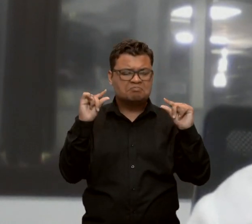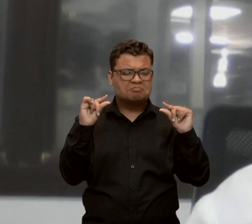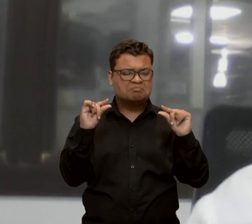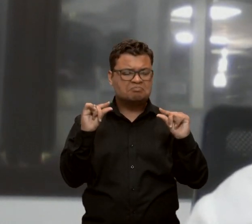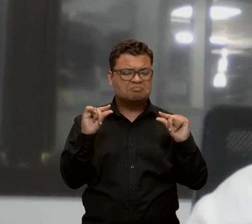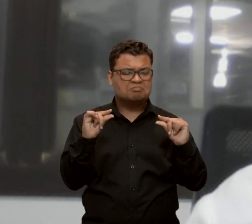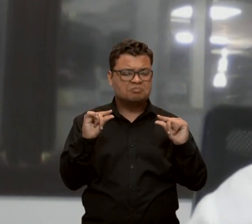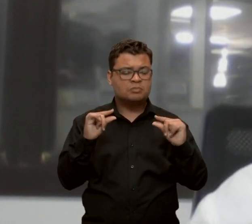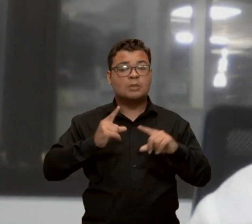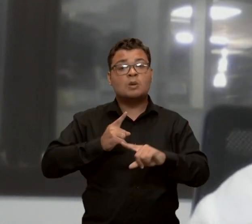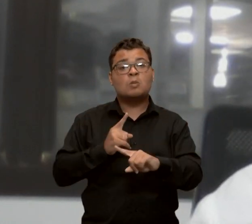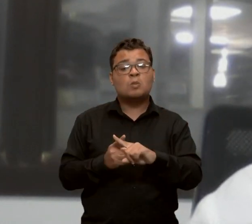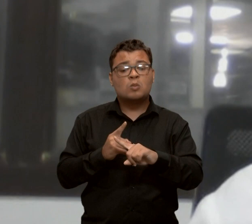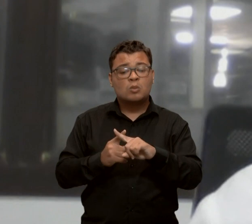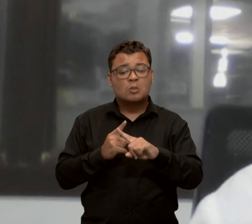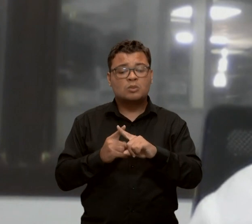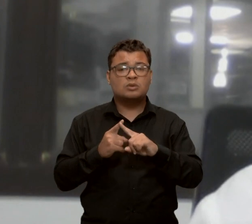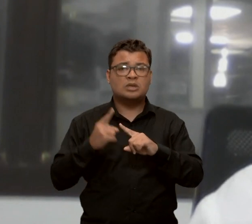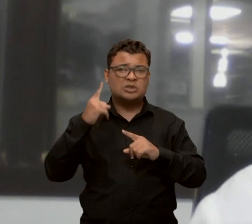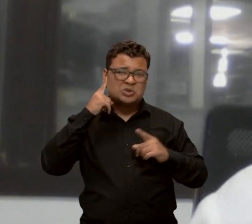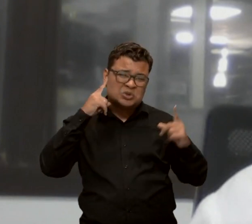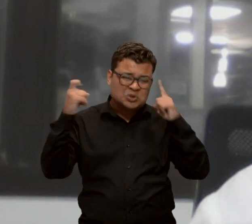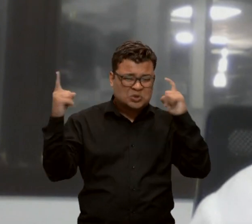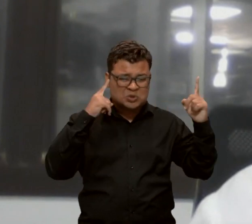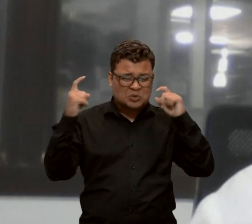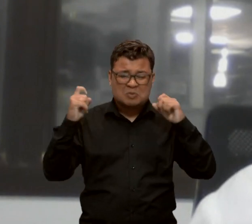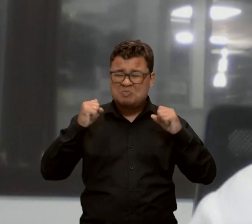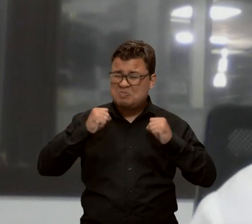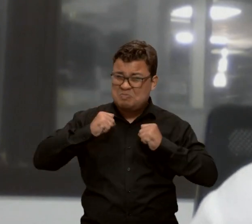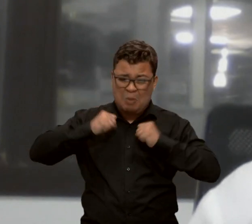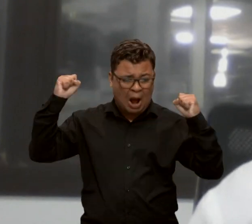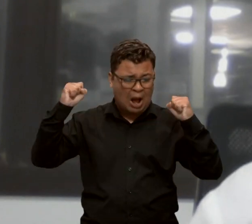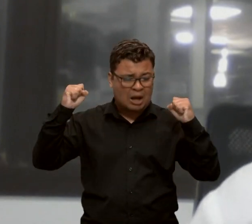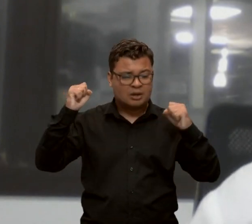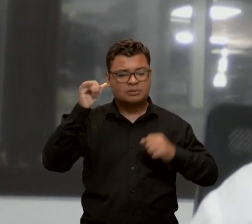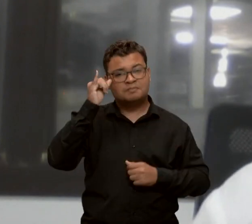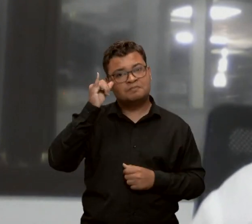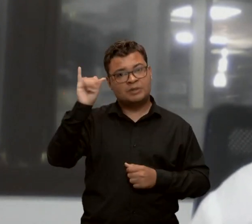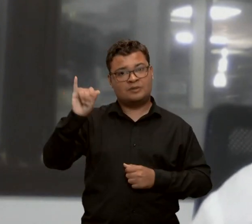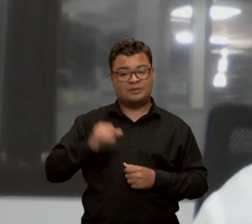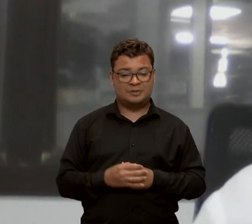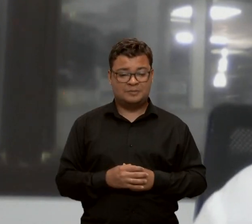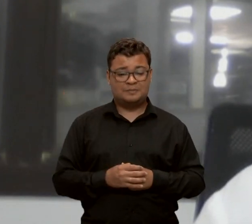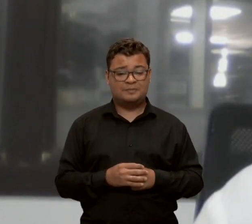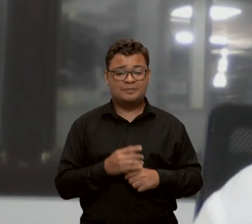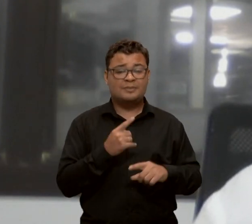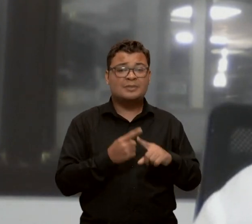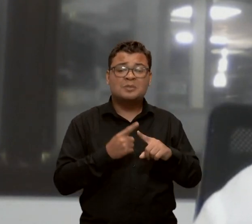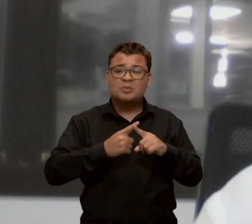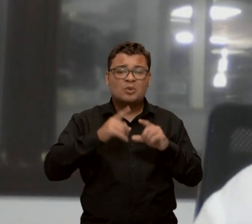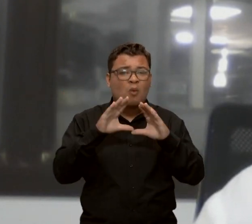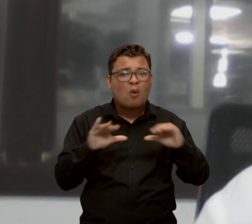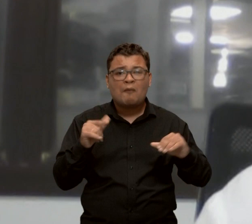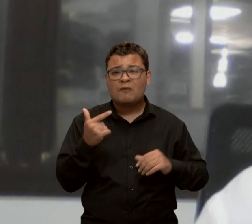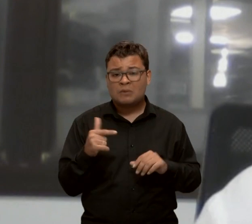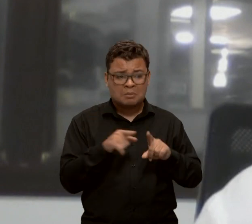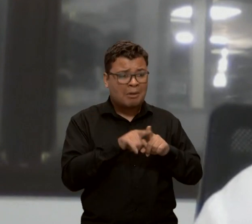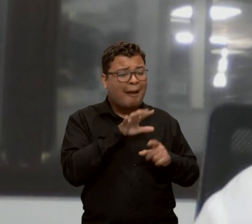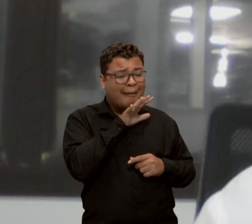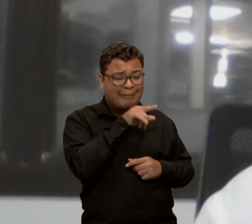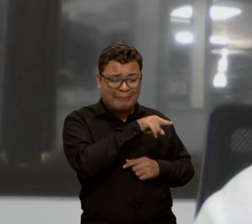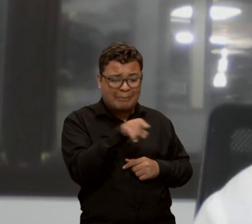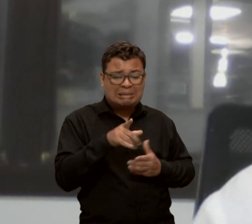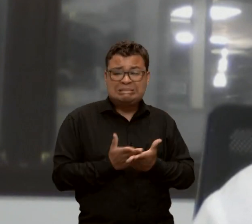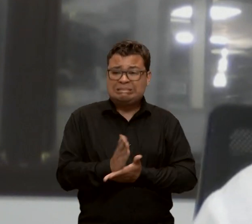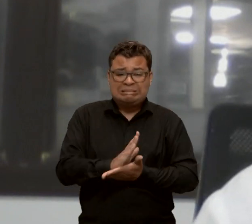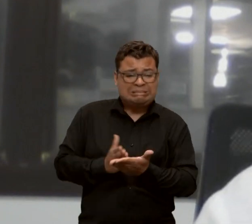essa poluição sonora que está acontecendo, que é desconfortável, inclusive, para os animais, não é só para nós, né?